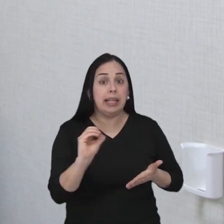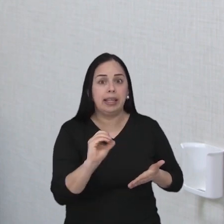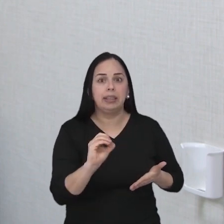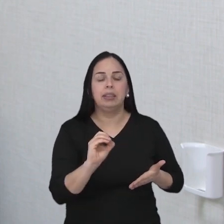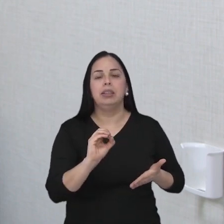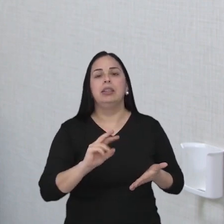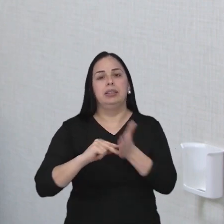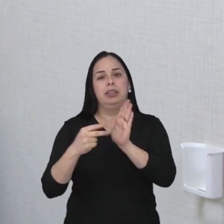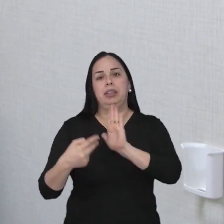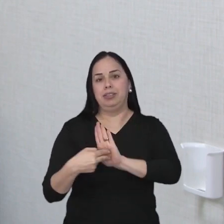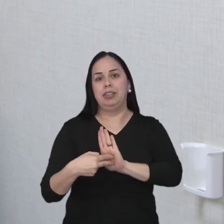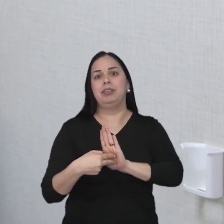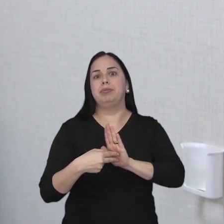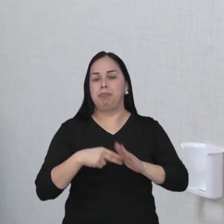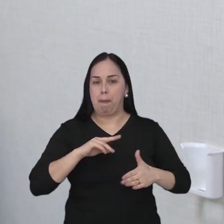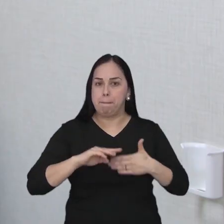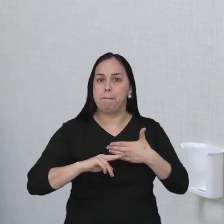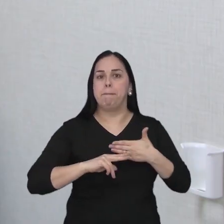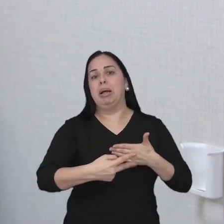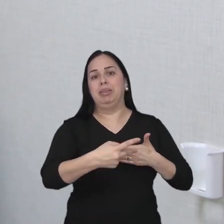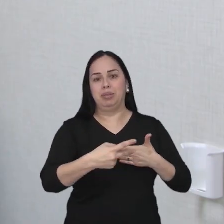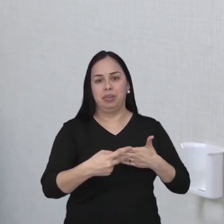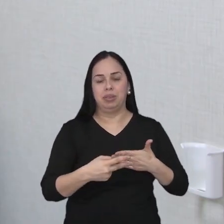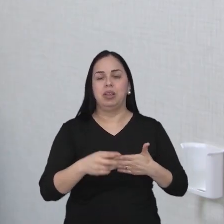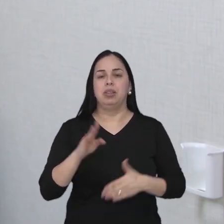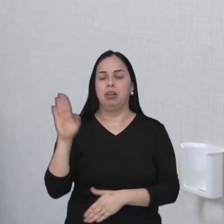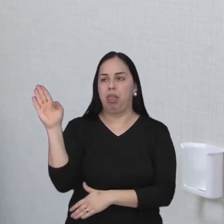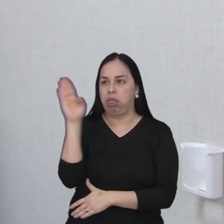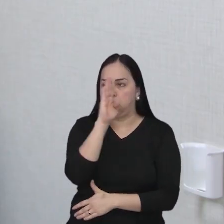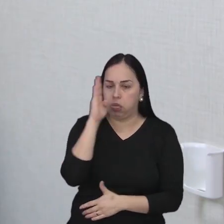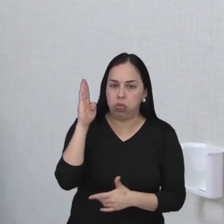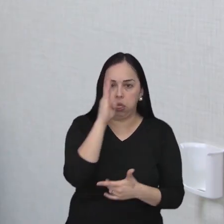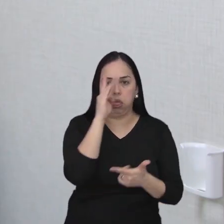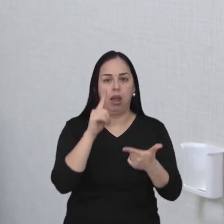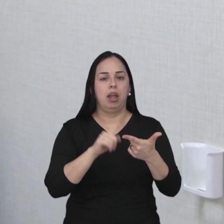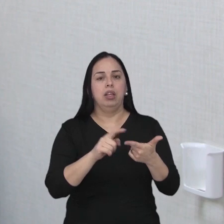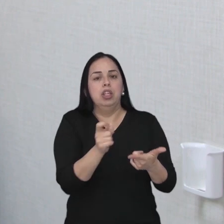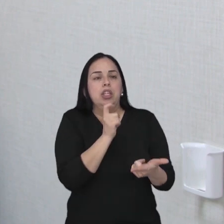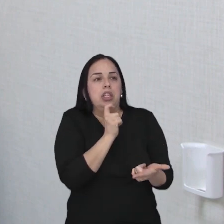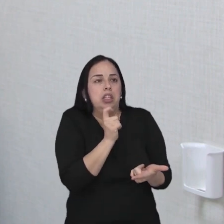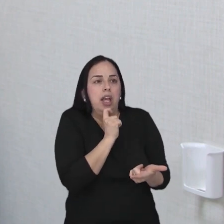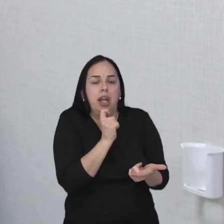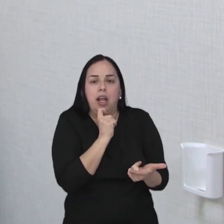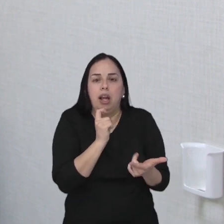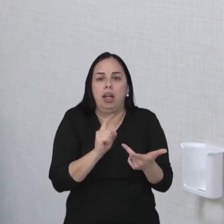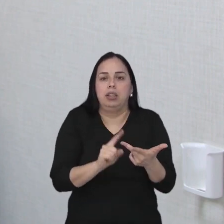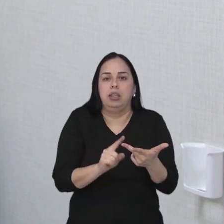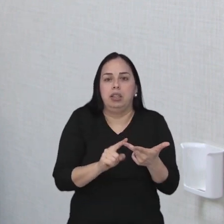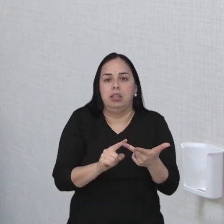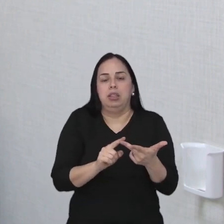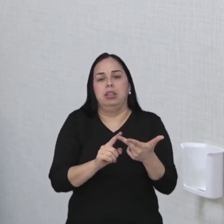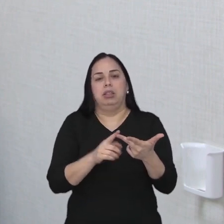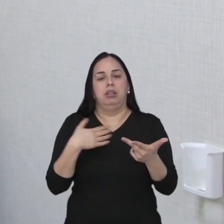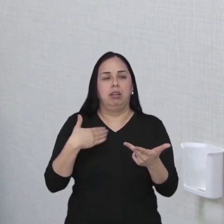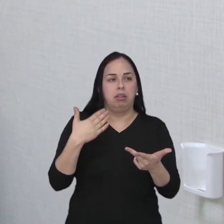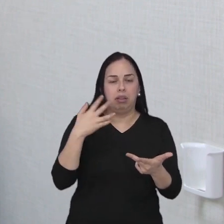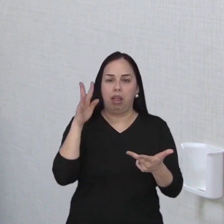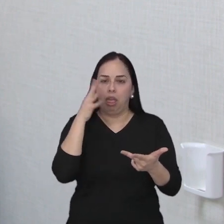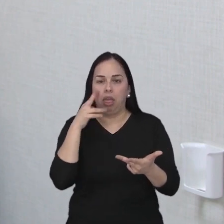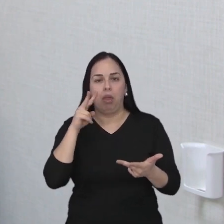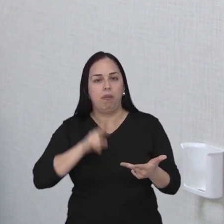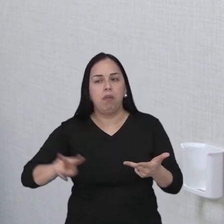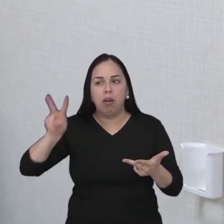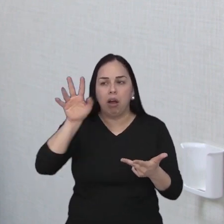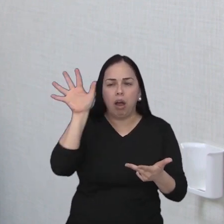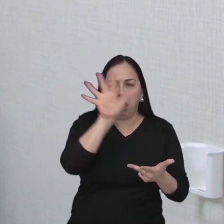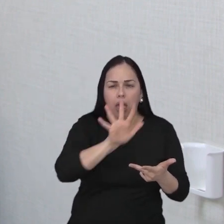tendo um efeito adverso aí. Uma tontura, um mal-estar, a mão fria, pegajosa, alteração de consciência, você começa a ter a vista um